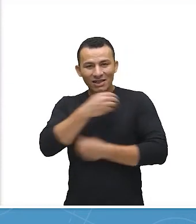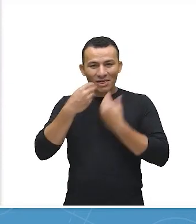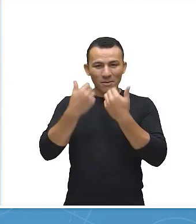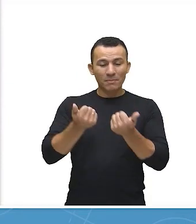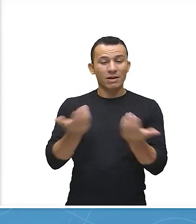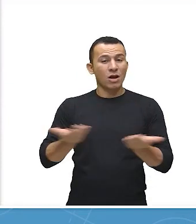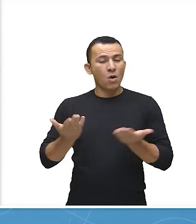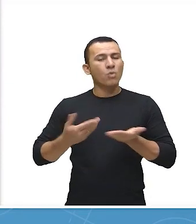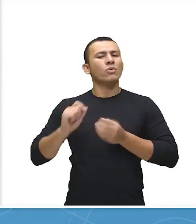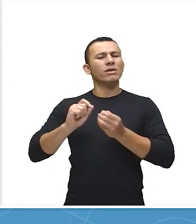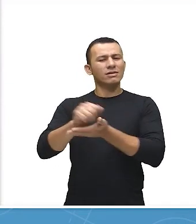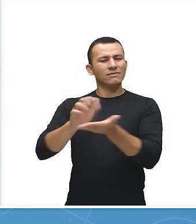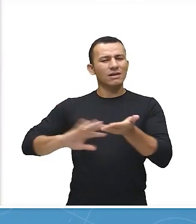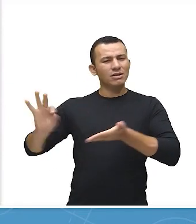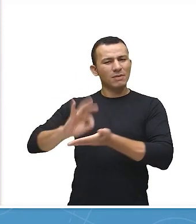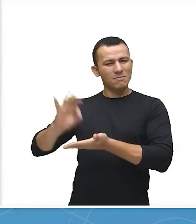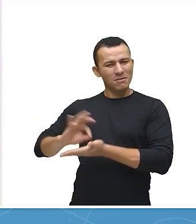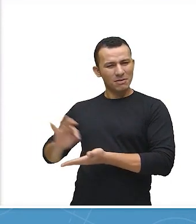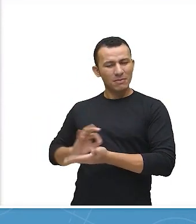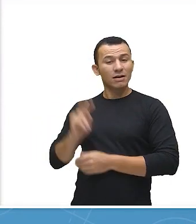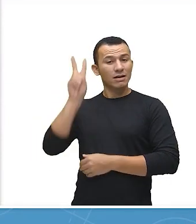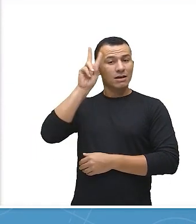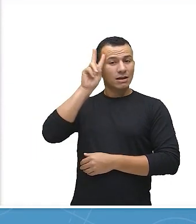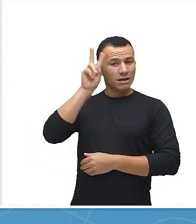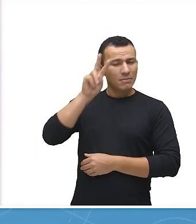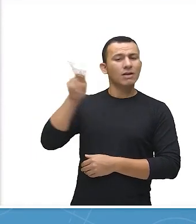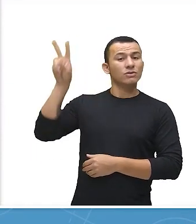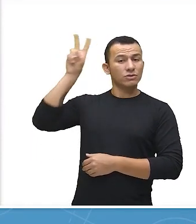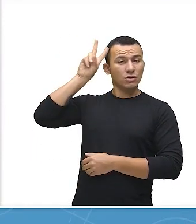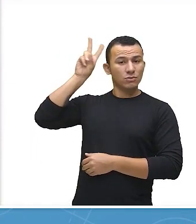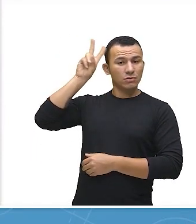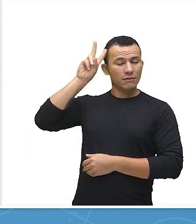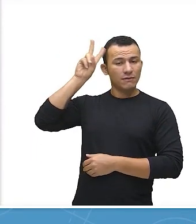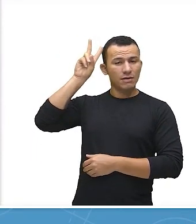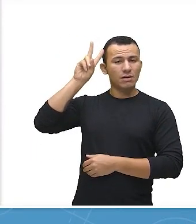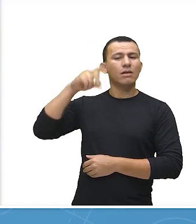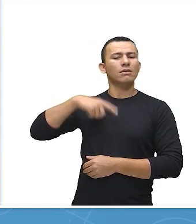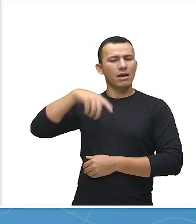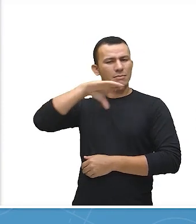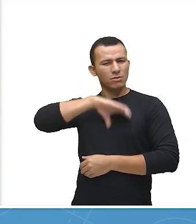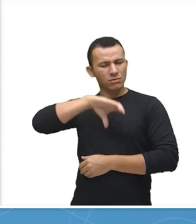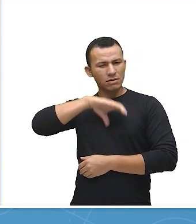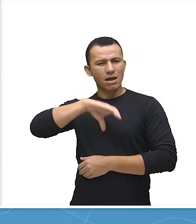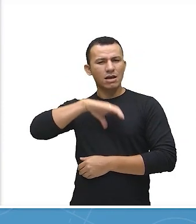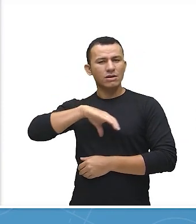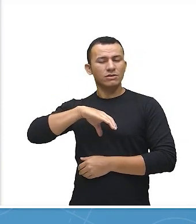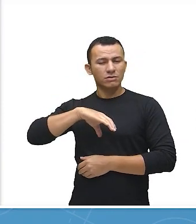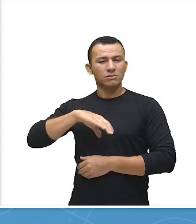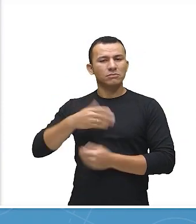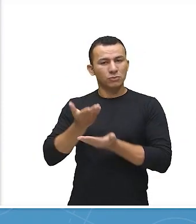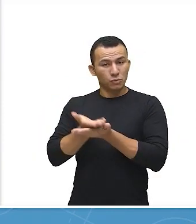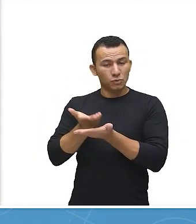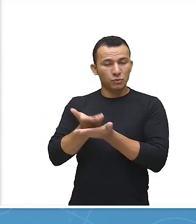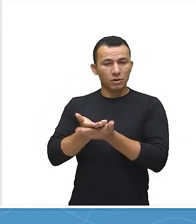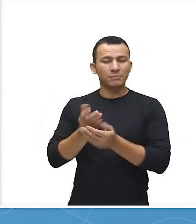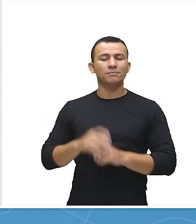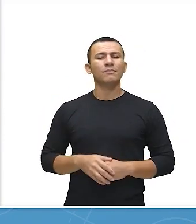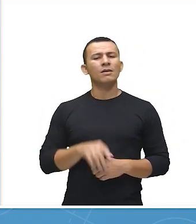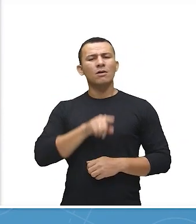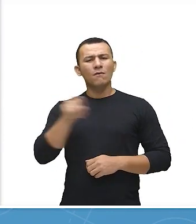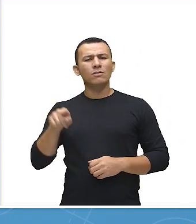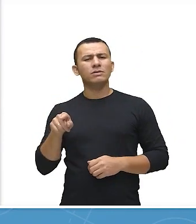vocês fizeram aí a atividade de língua portuguesa, sou a professora Sheila Rodrigues, e você que acompanhou